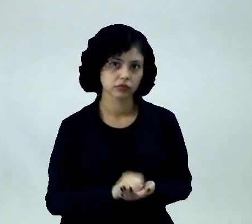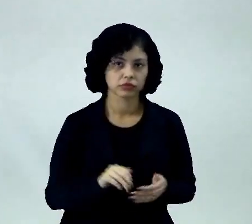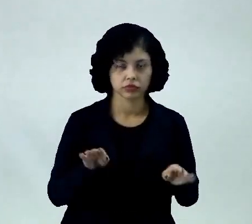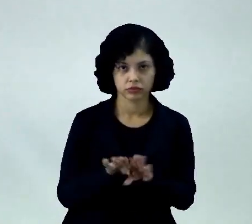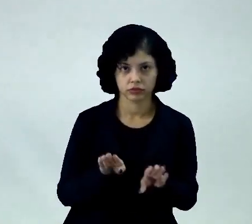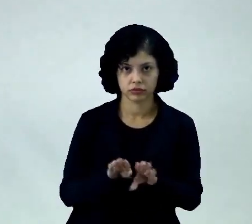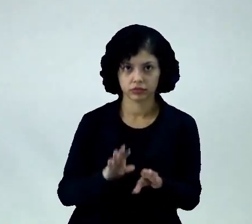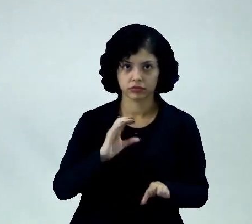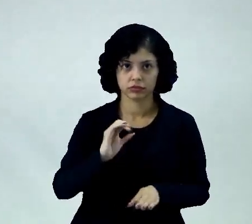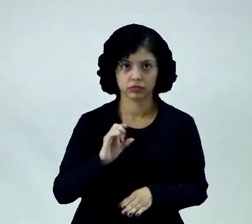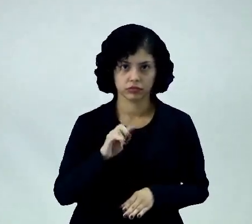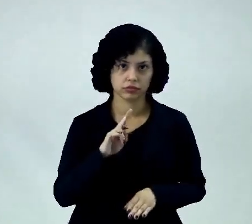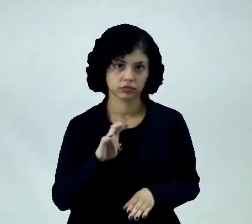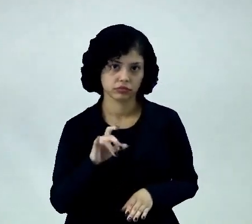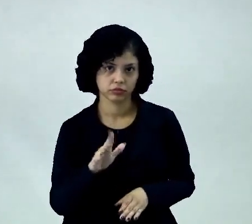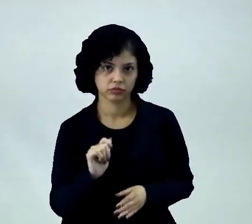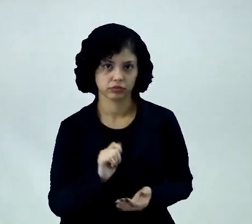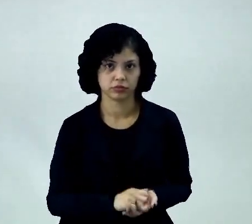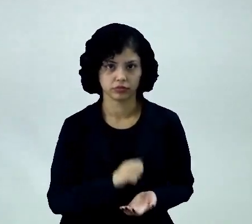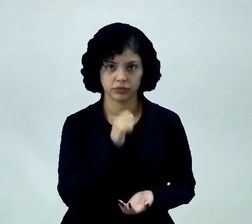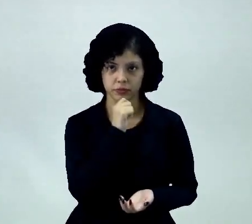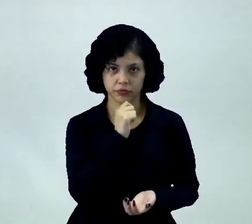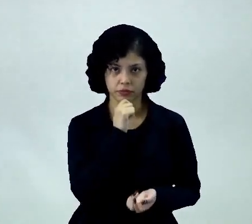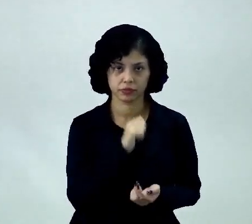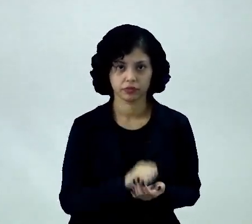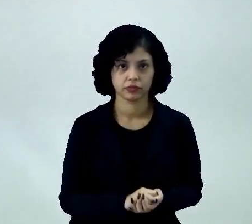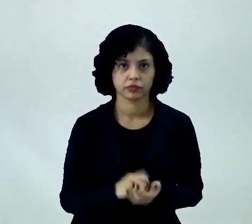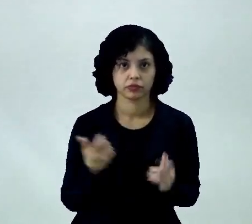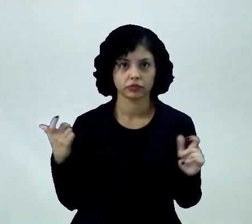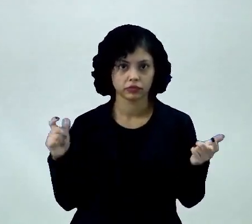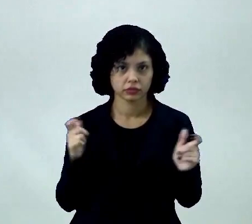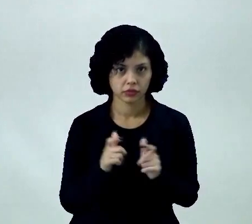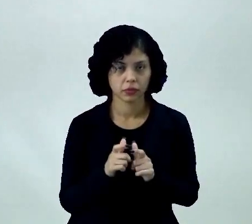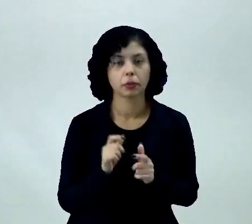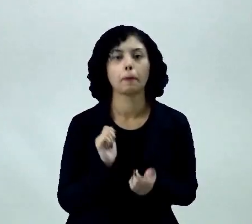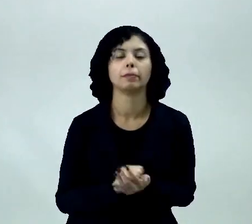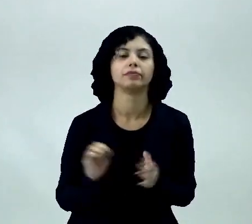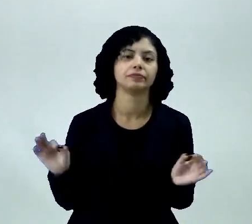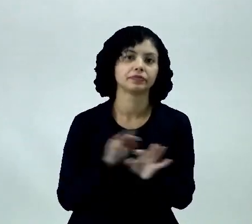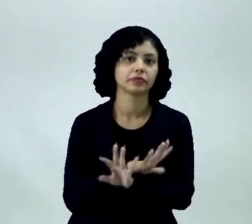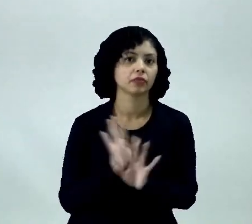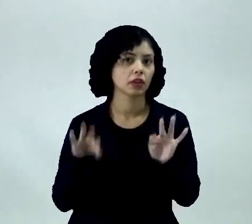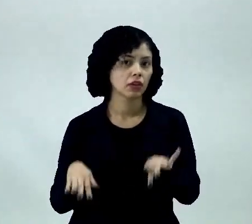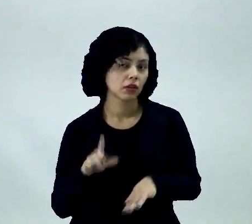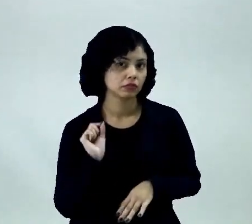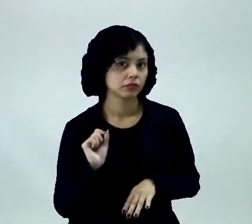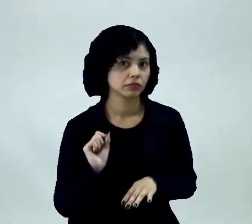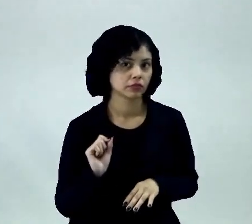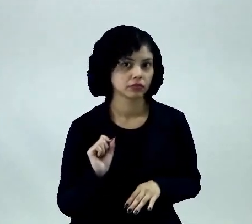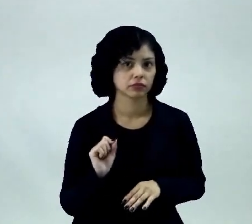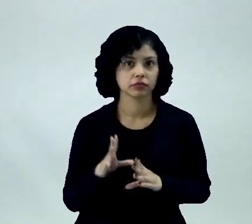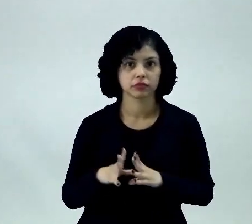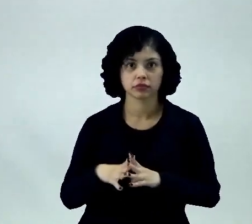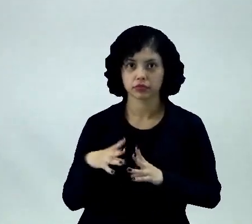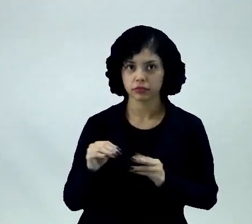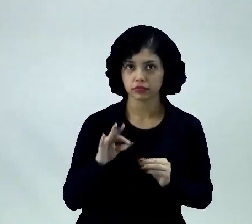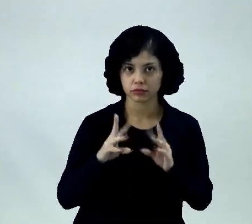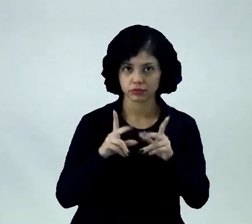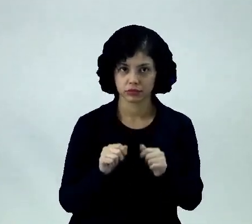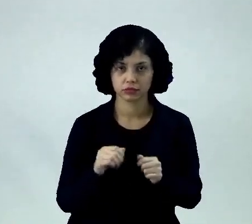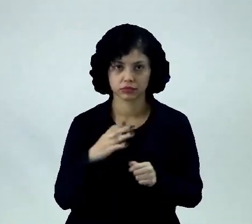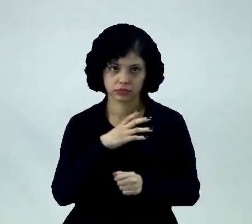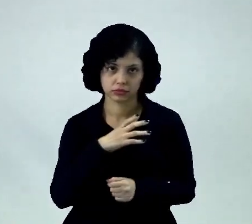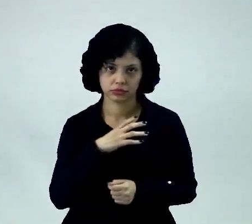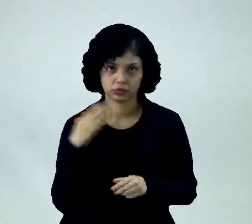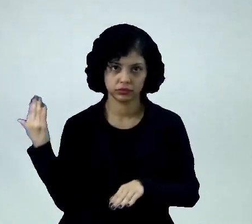frente ocidental. E aí, conforme ele vai recuando para dentro do seu território, ele acaba, assim, indo destruindo todas as cidades que